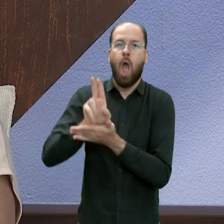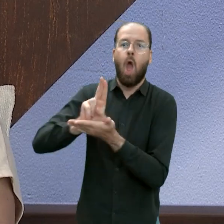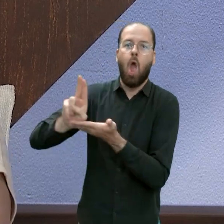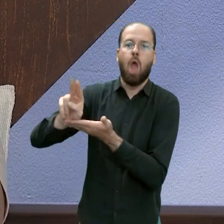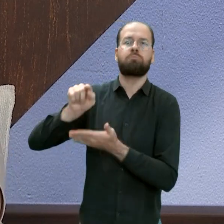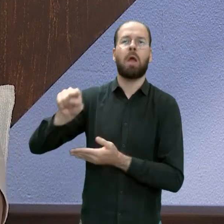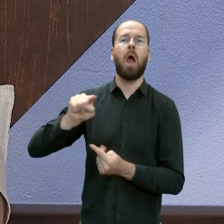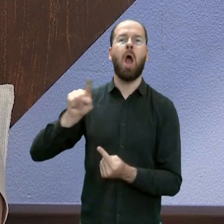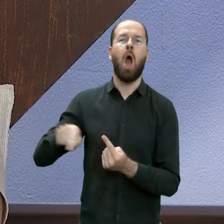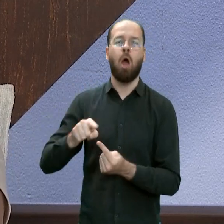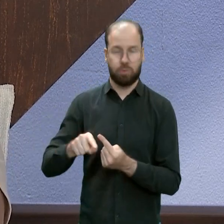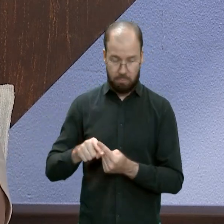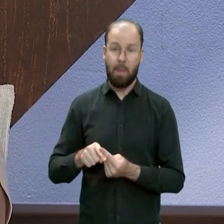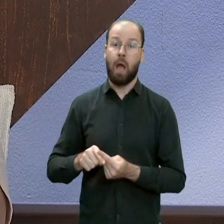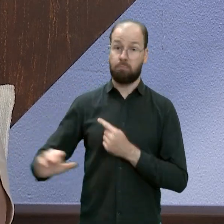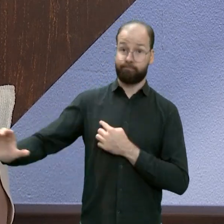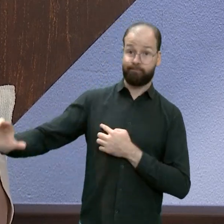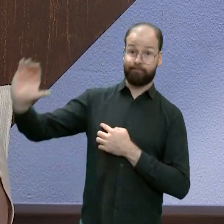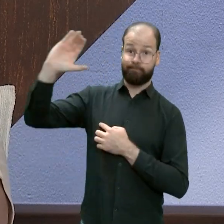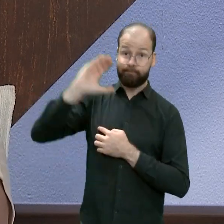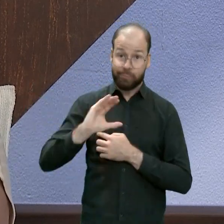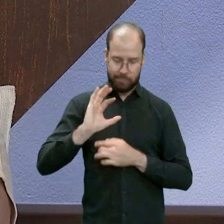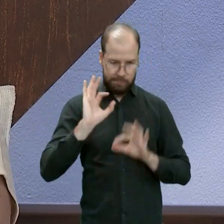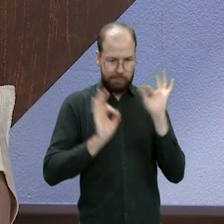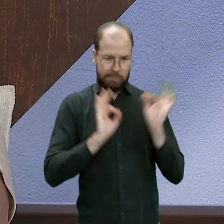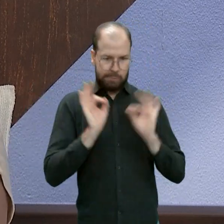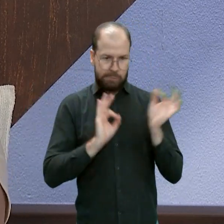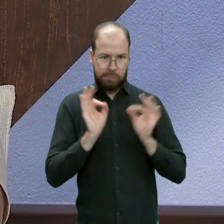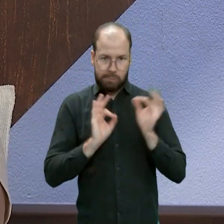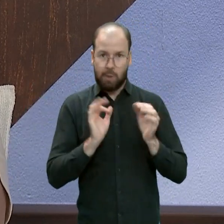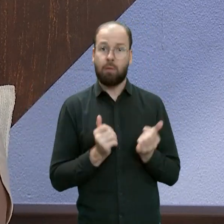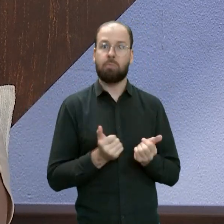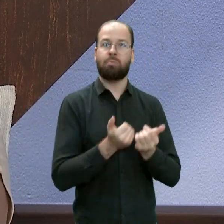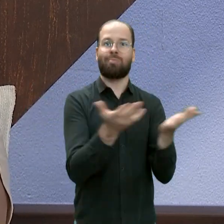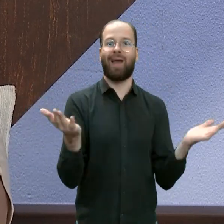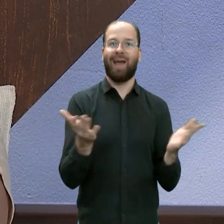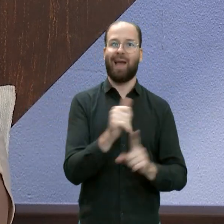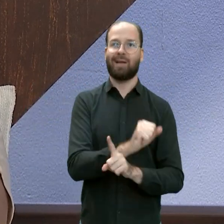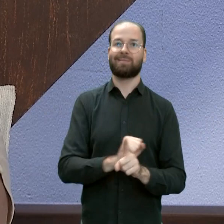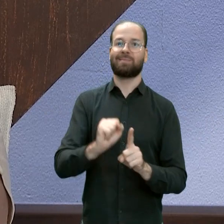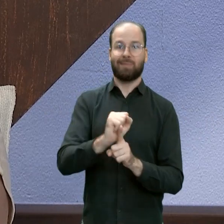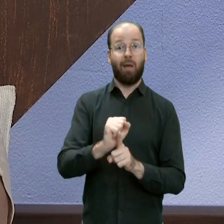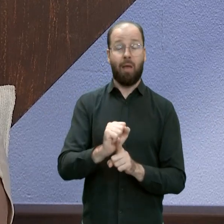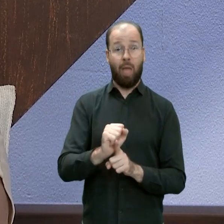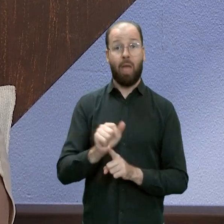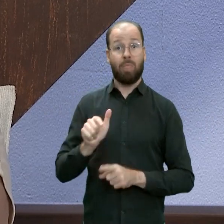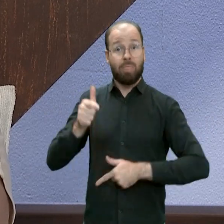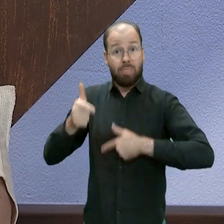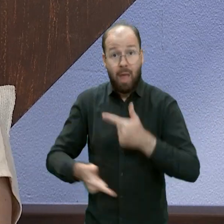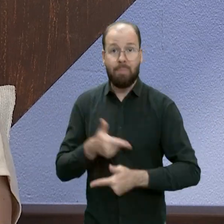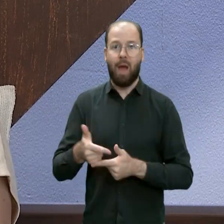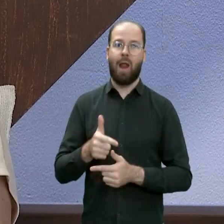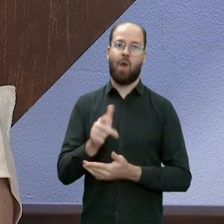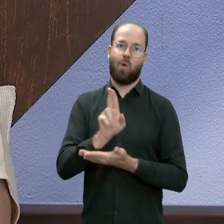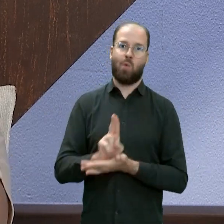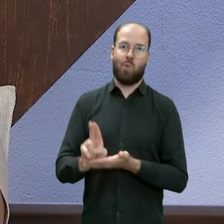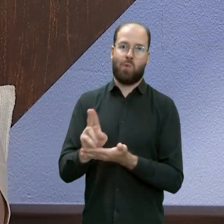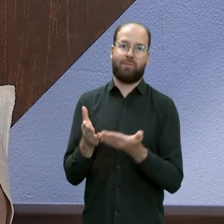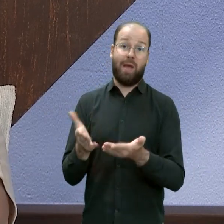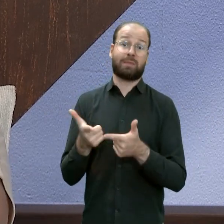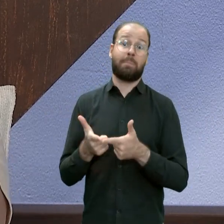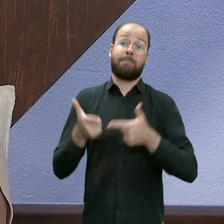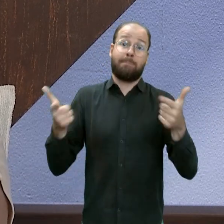é devolvido, né, para a sociedade vem do trabalho, né, das universidades. E isso,